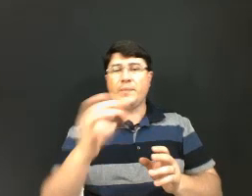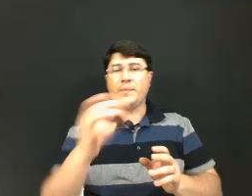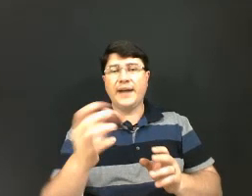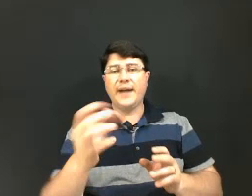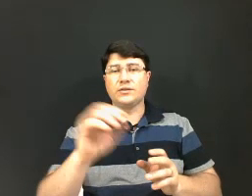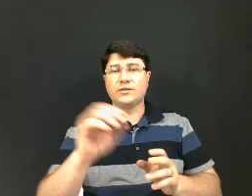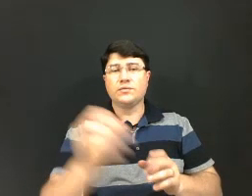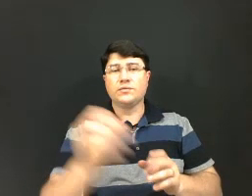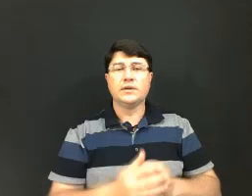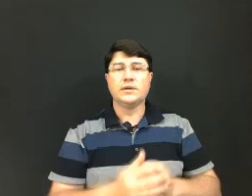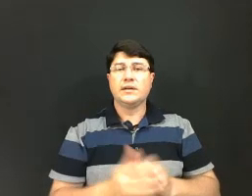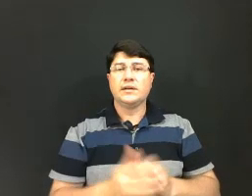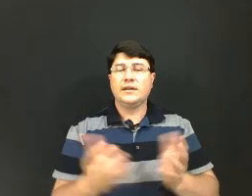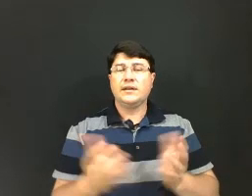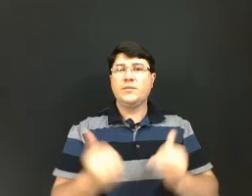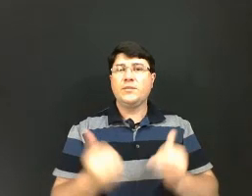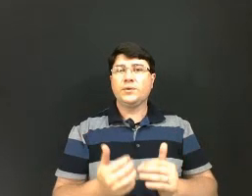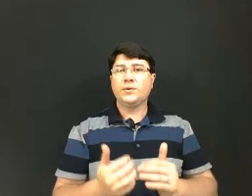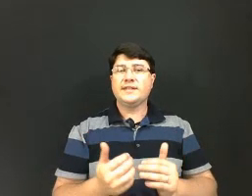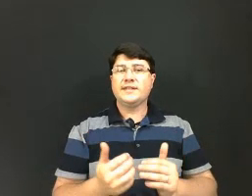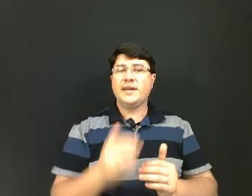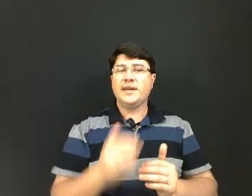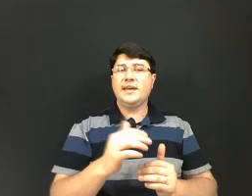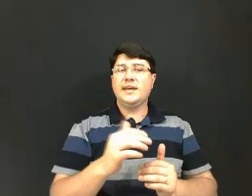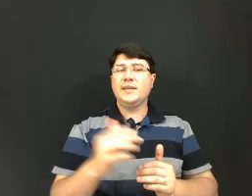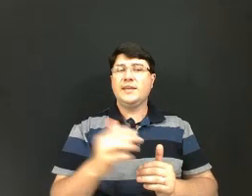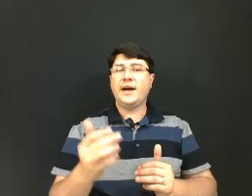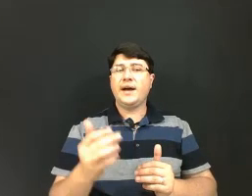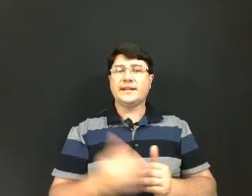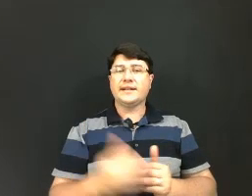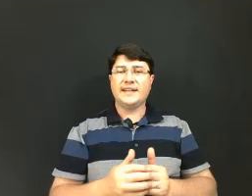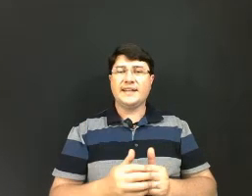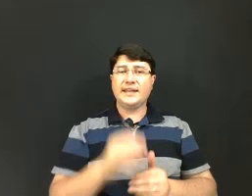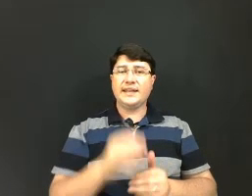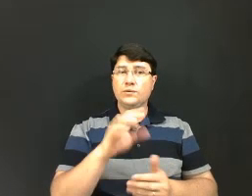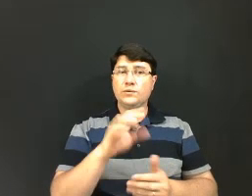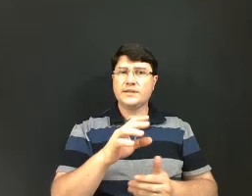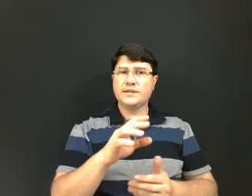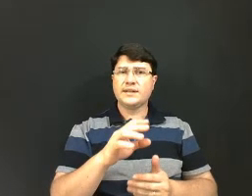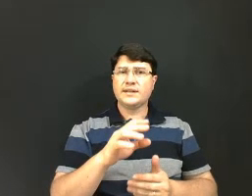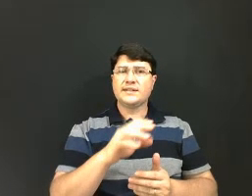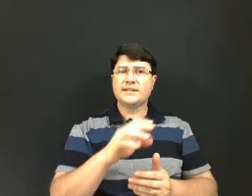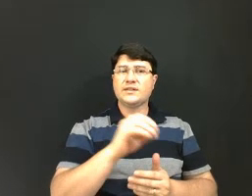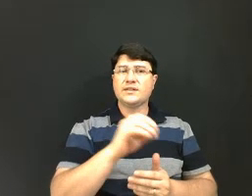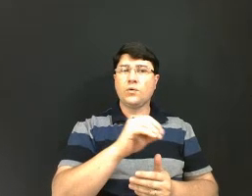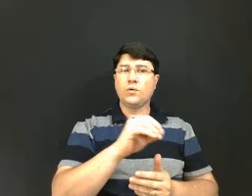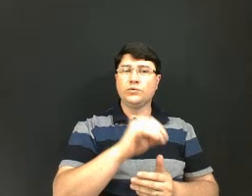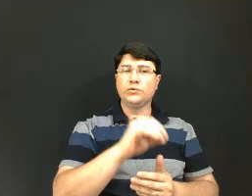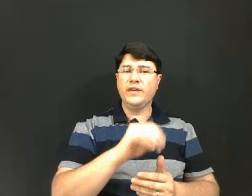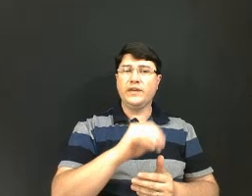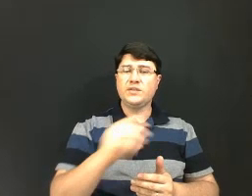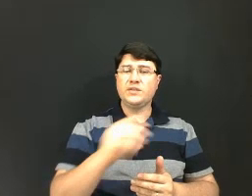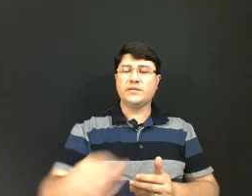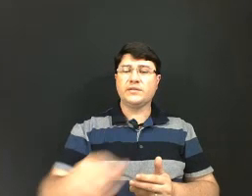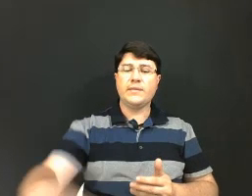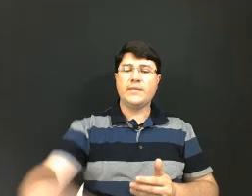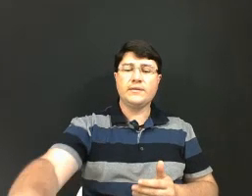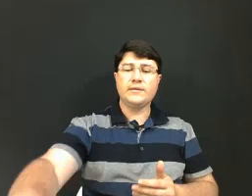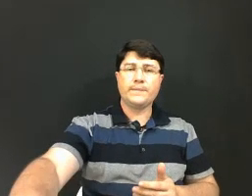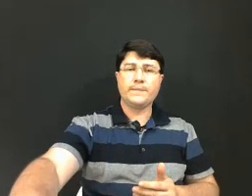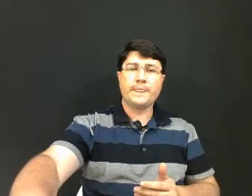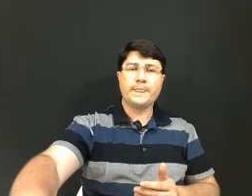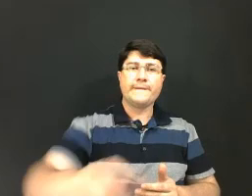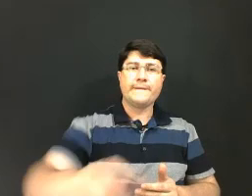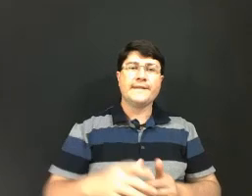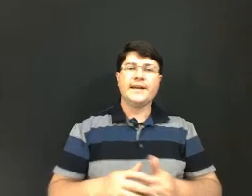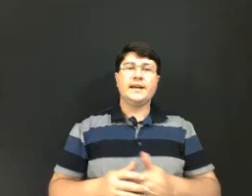de, para, to. E em português também, ir de, para. Será que a luz se deslocou do verde para o